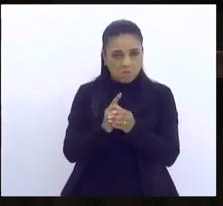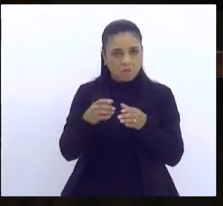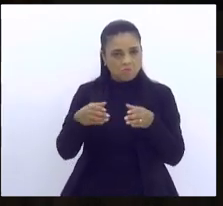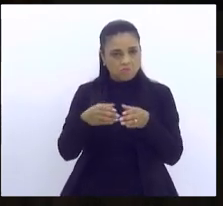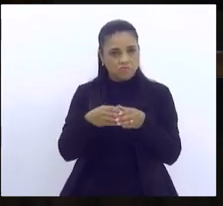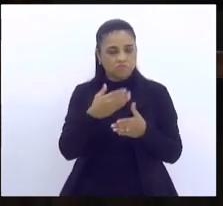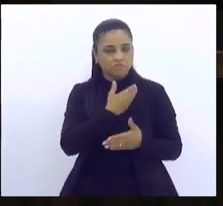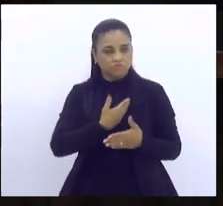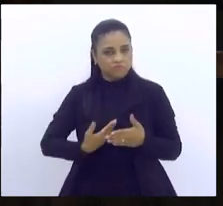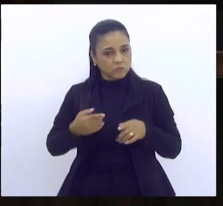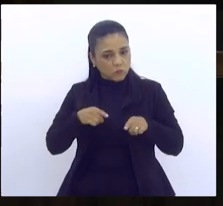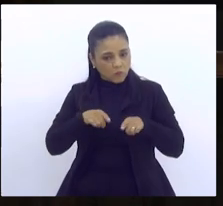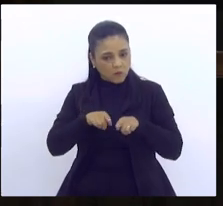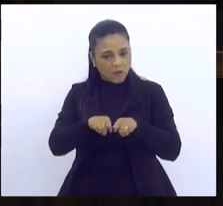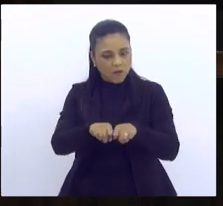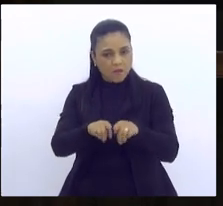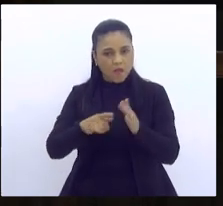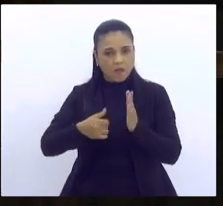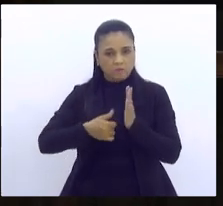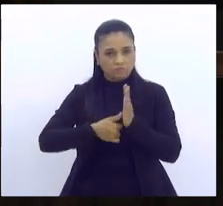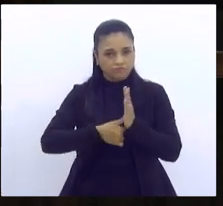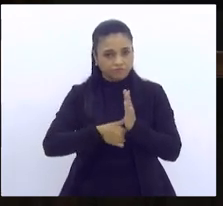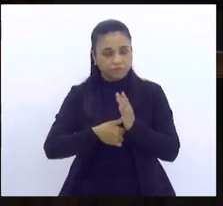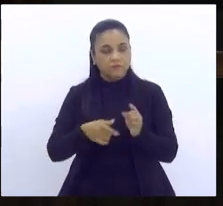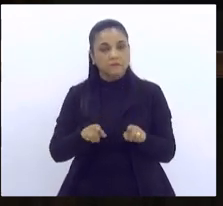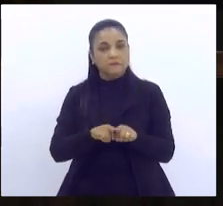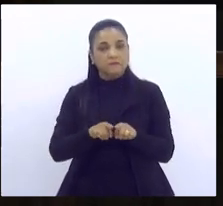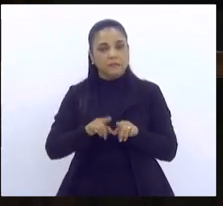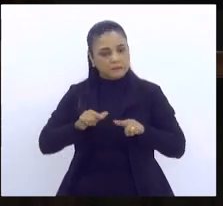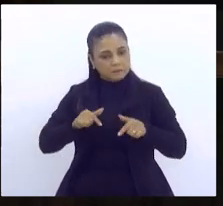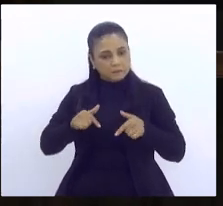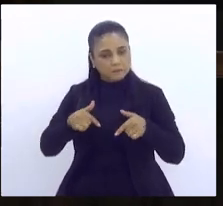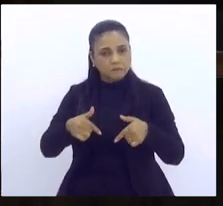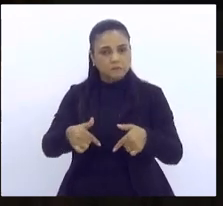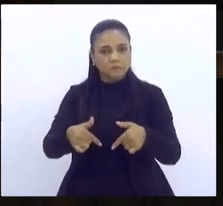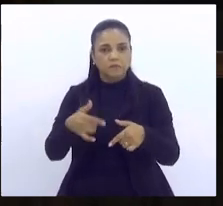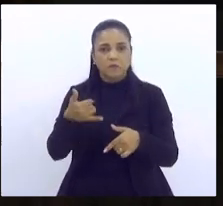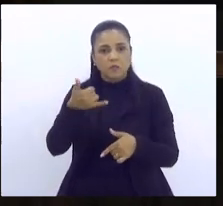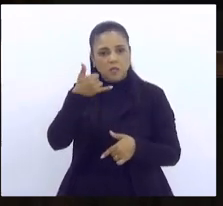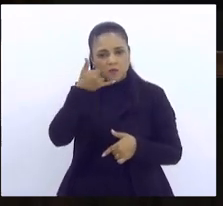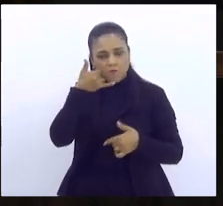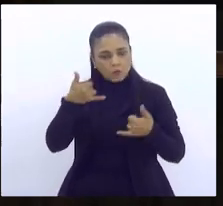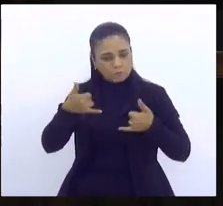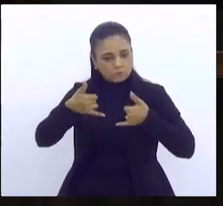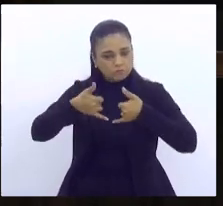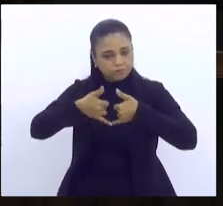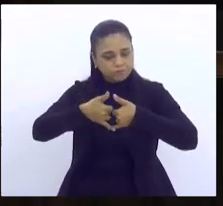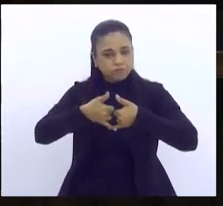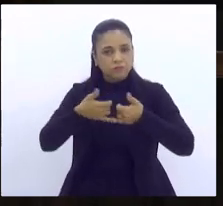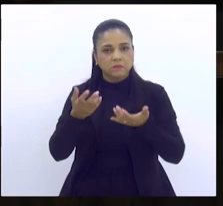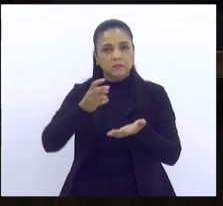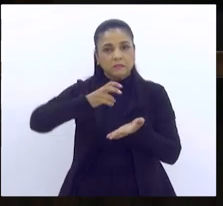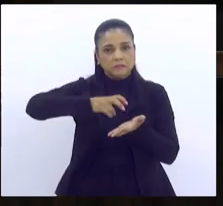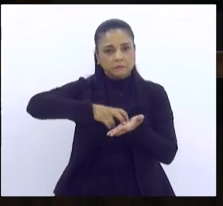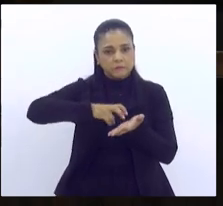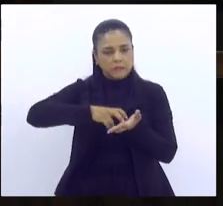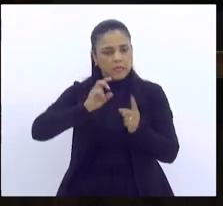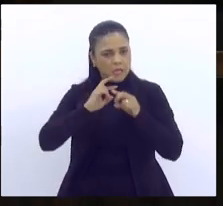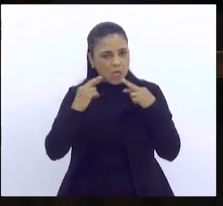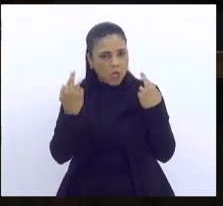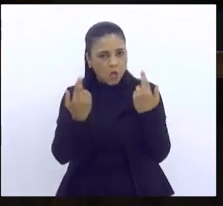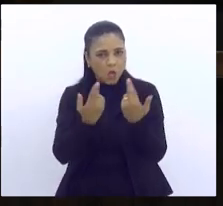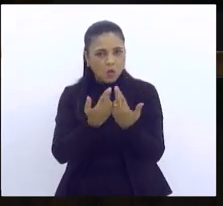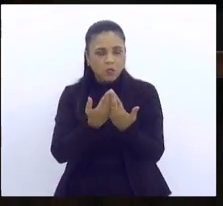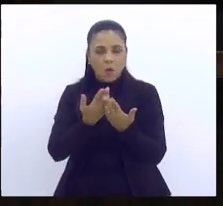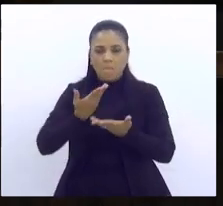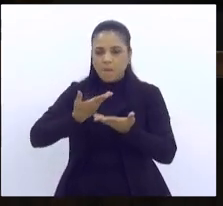quem sou aliado e que tem também se empenhado e está ao telefone comigo desde muito cedo hoje fazendo reunião,